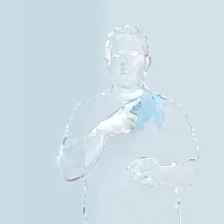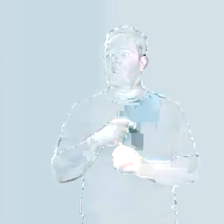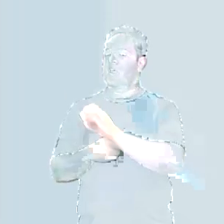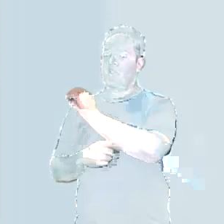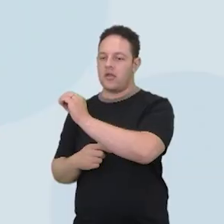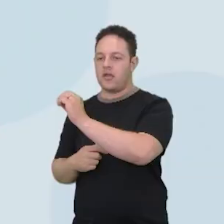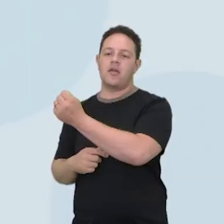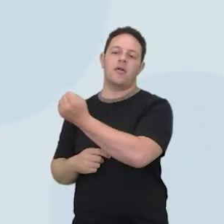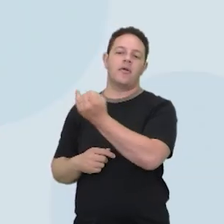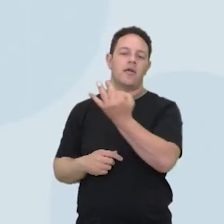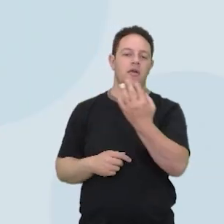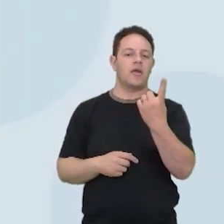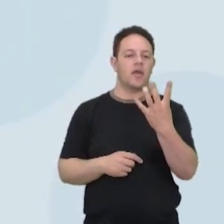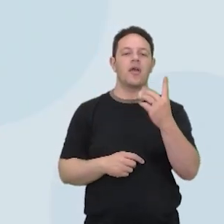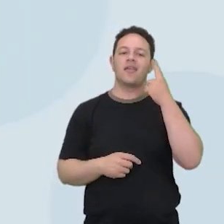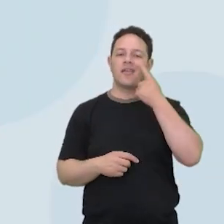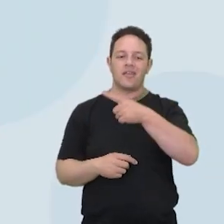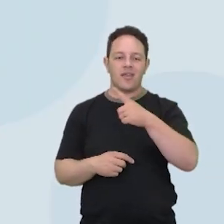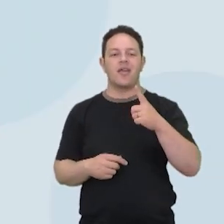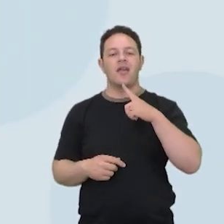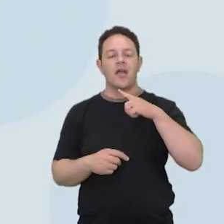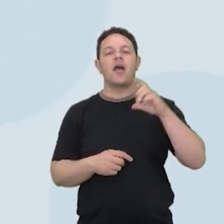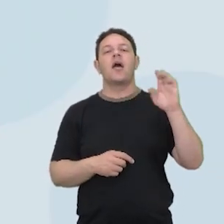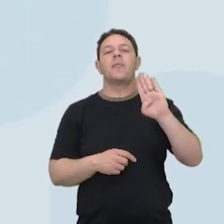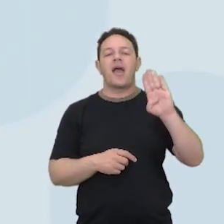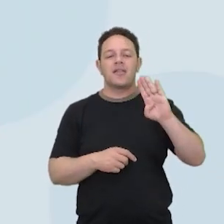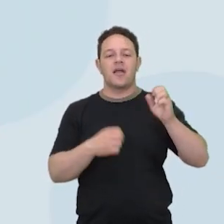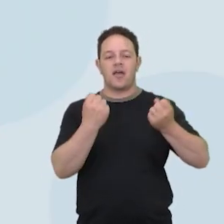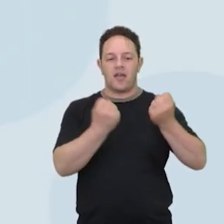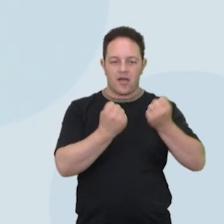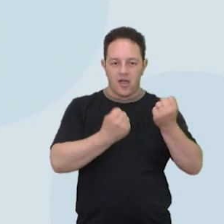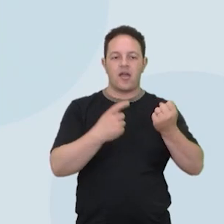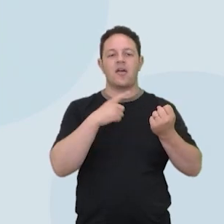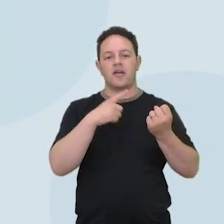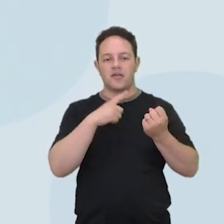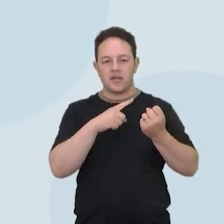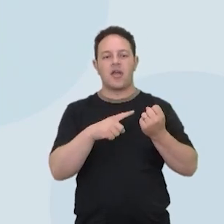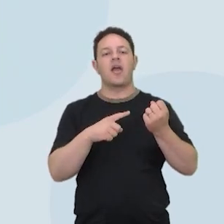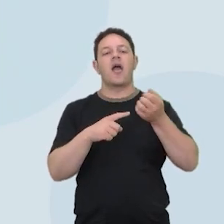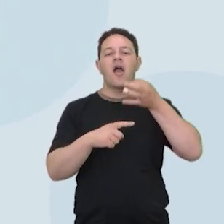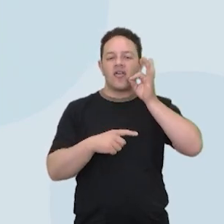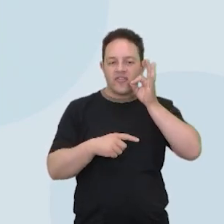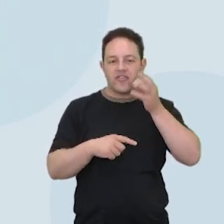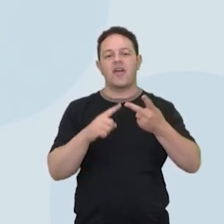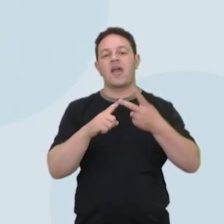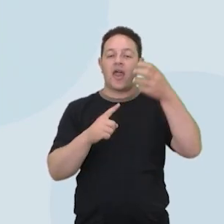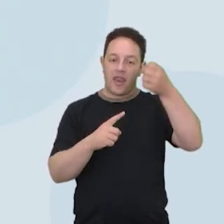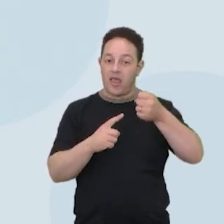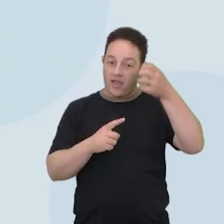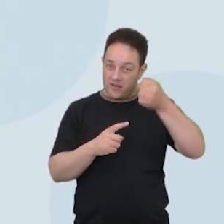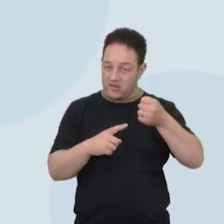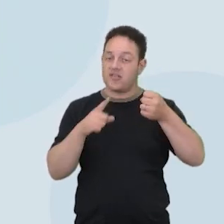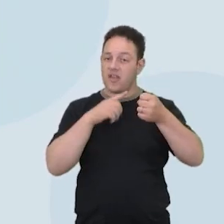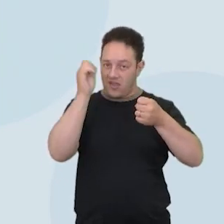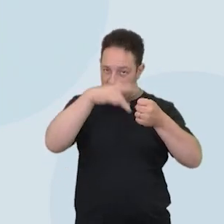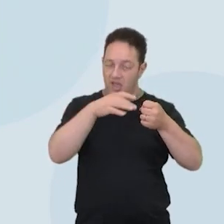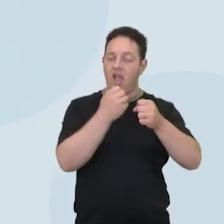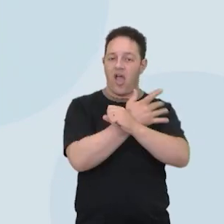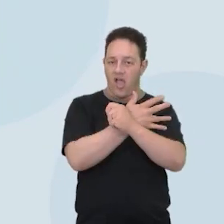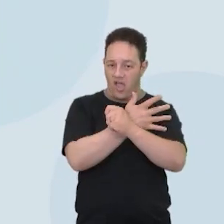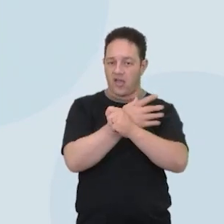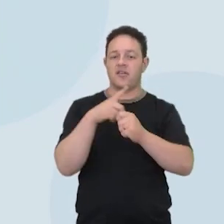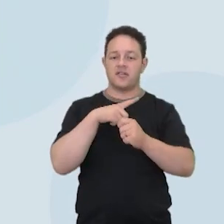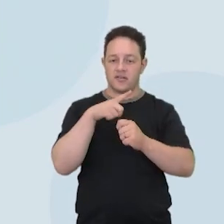o vinagre, o tomate, o leite, todos aí são ácidos, gente. O leite é ácido lático, tem no leite,